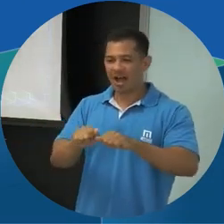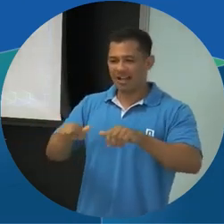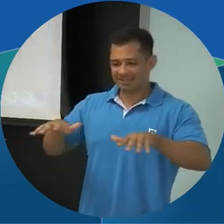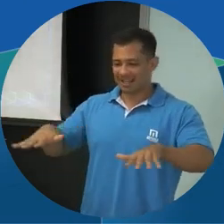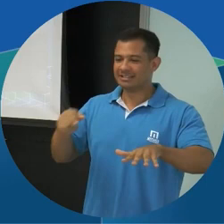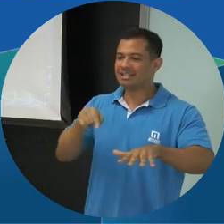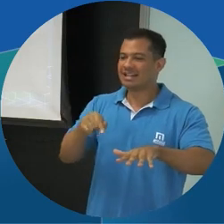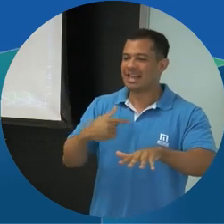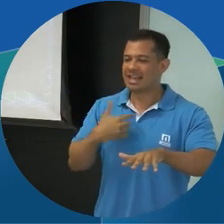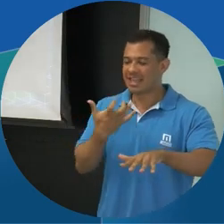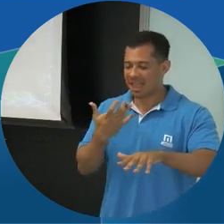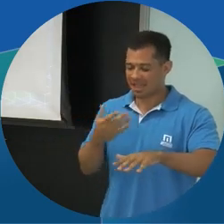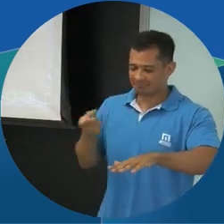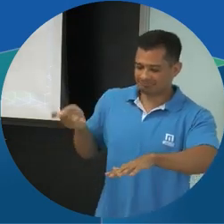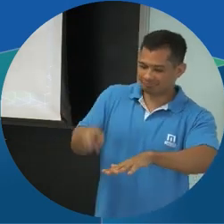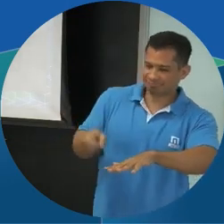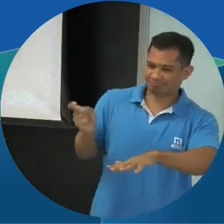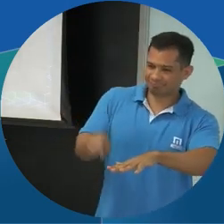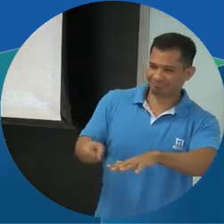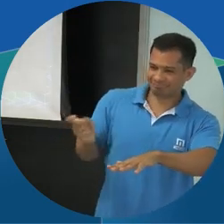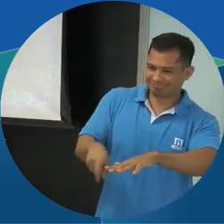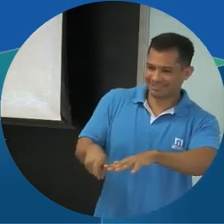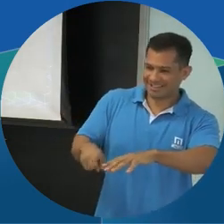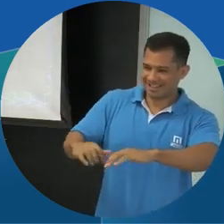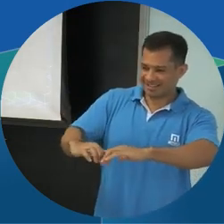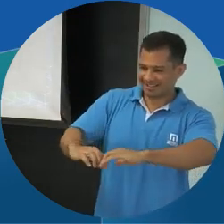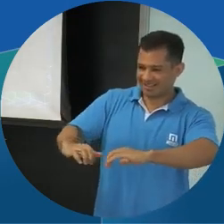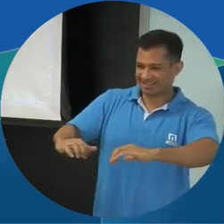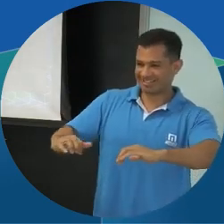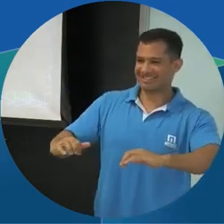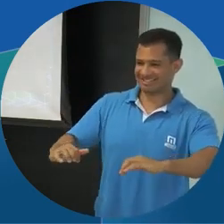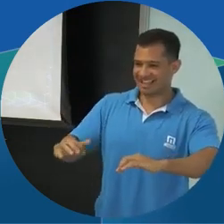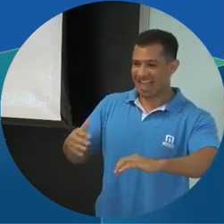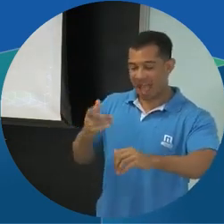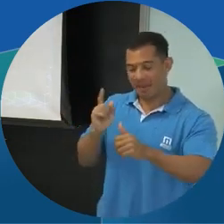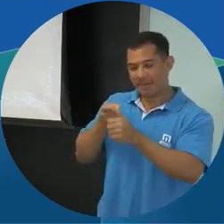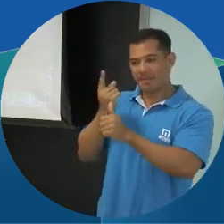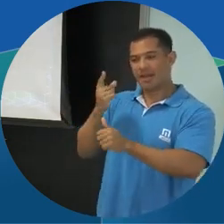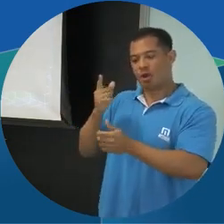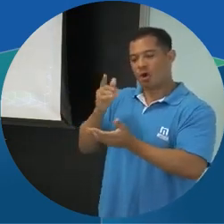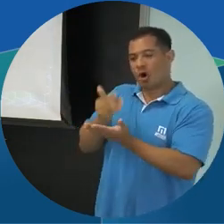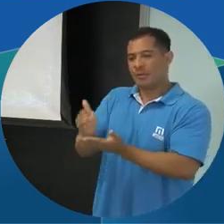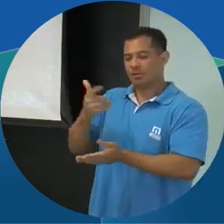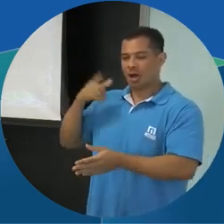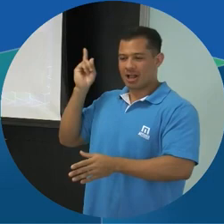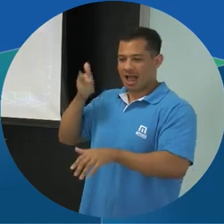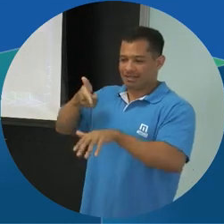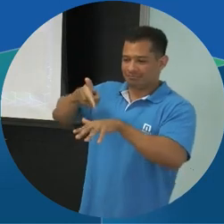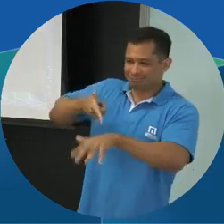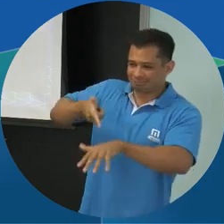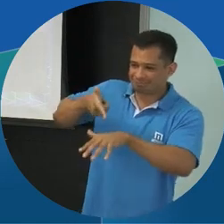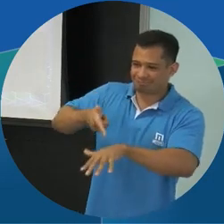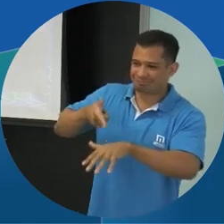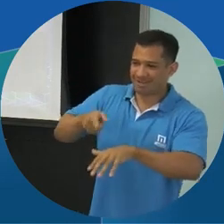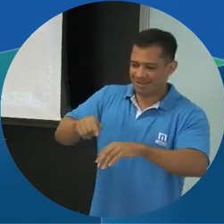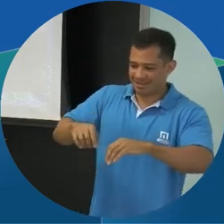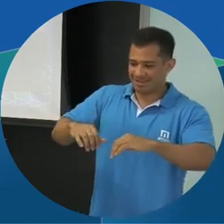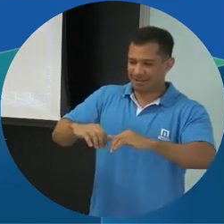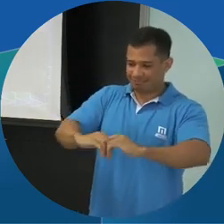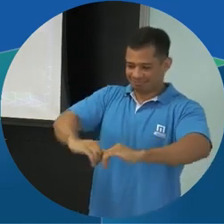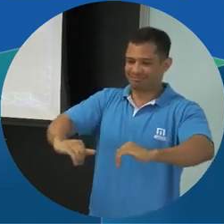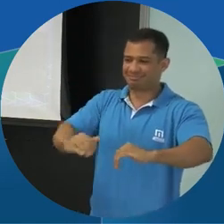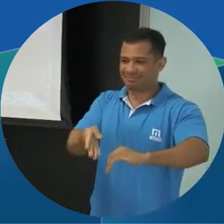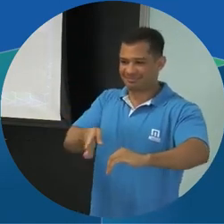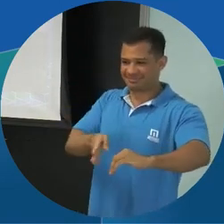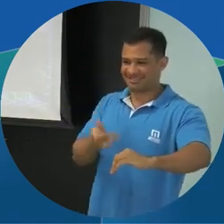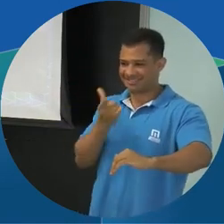nas soldas do casco. Então, foi um dos primeiros trabalhos a ser realizados para remoção de concreto com hidrojateamento. Posteriormente,